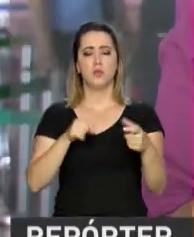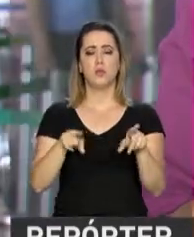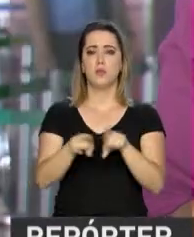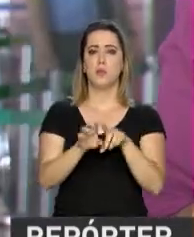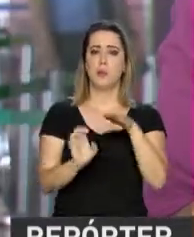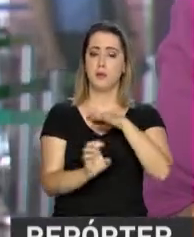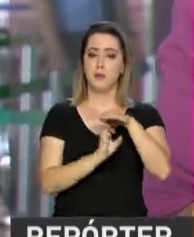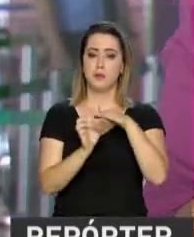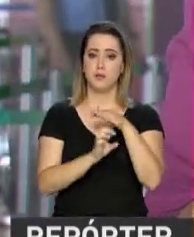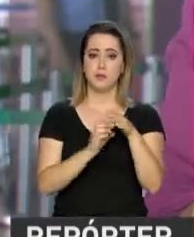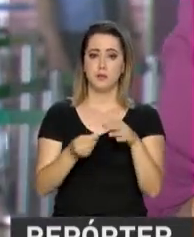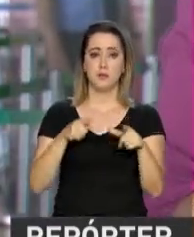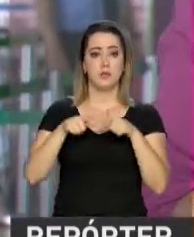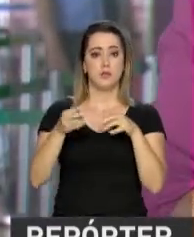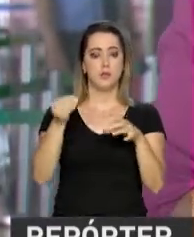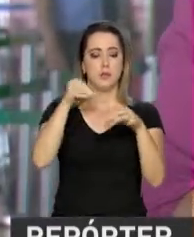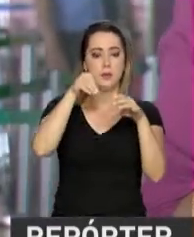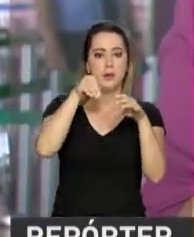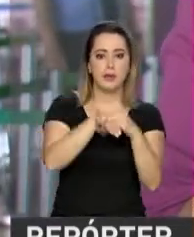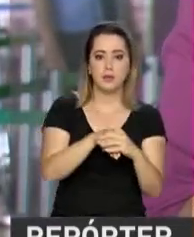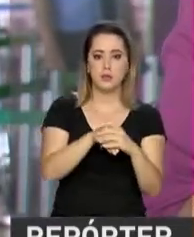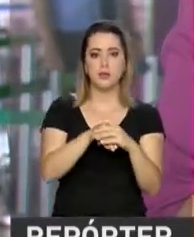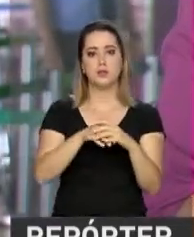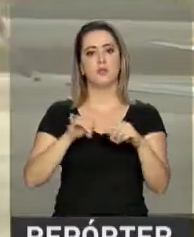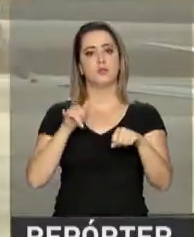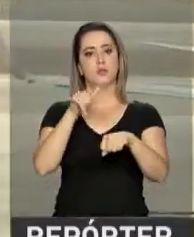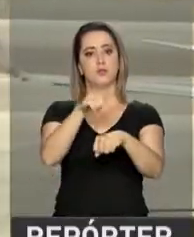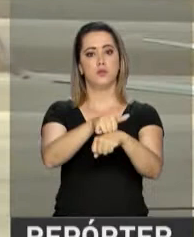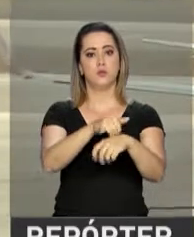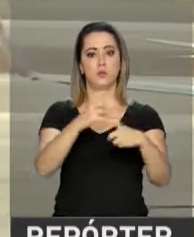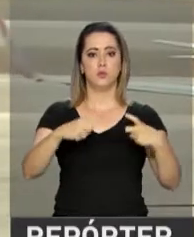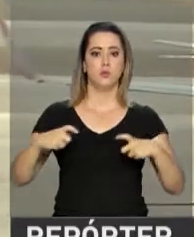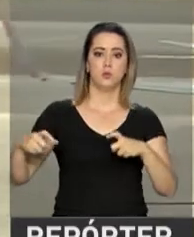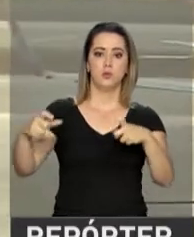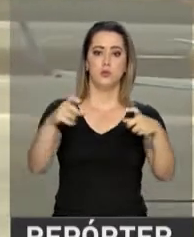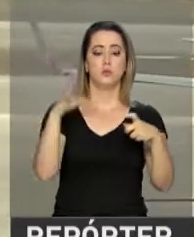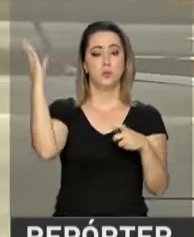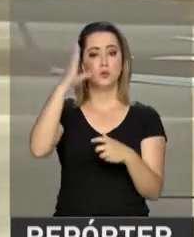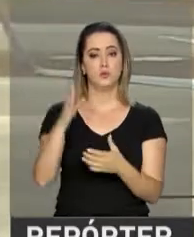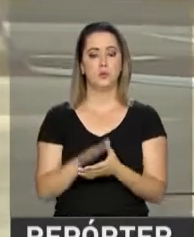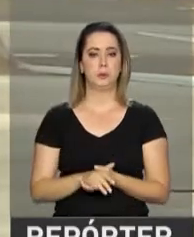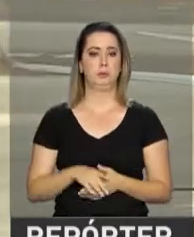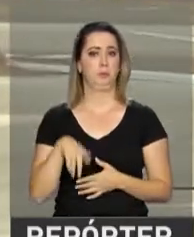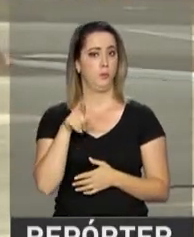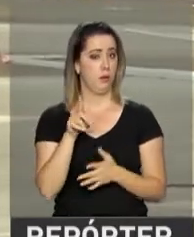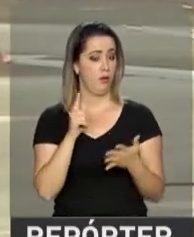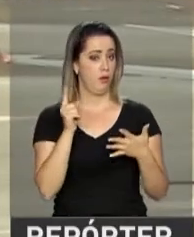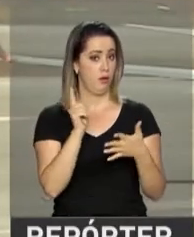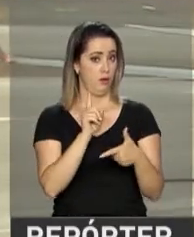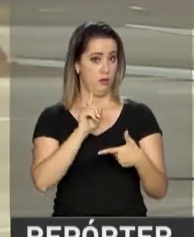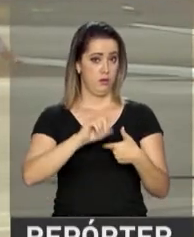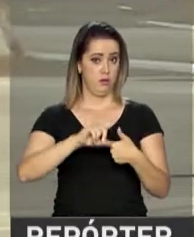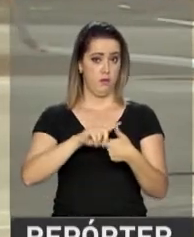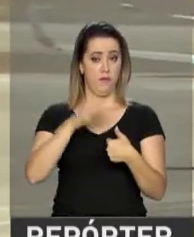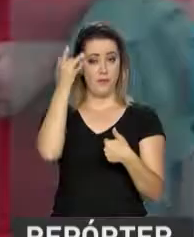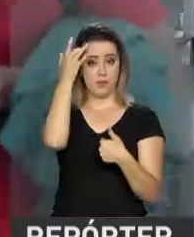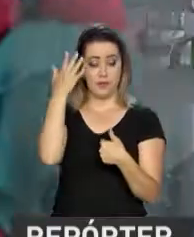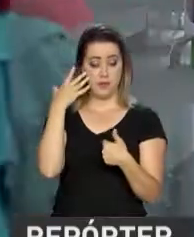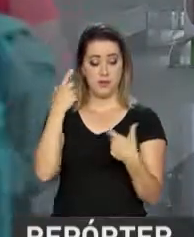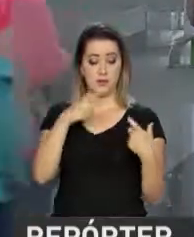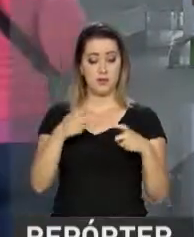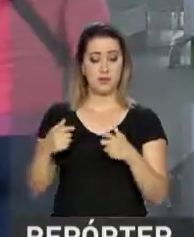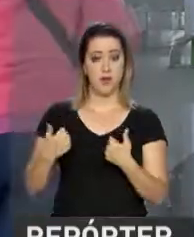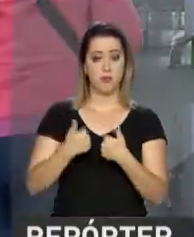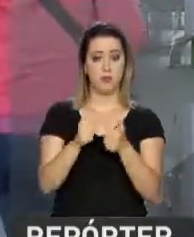que atuam dentro dos aeroportos brasileiros entre os itens estão a facilitação no trânsito de aeronaves ibis